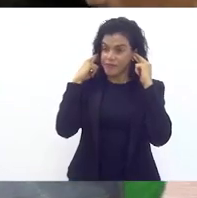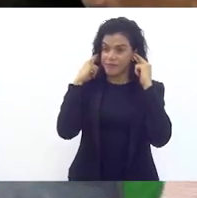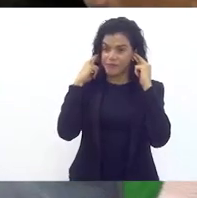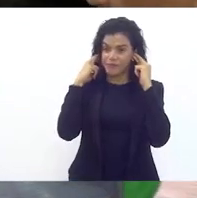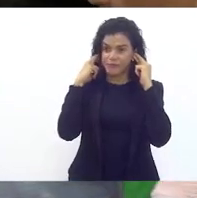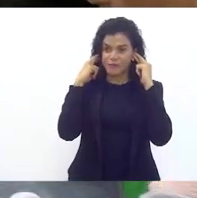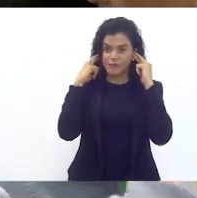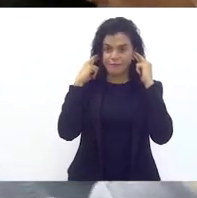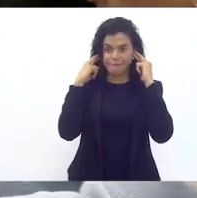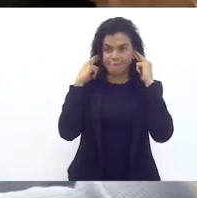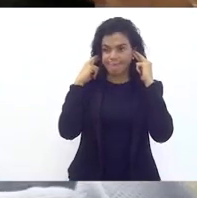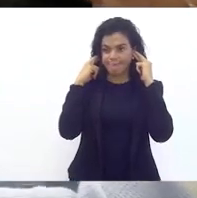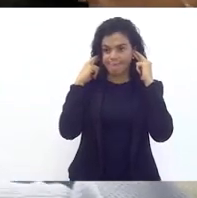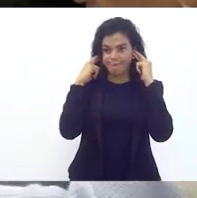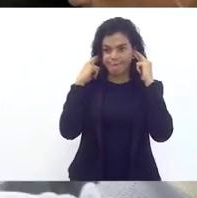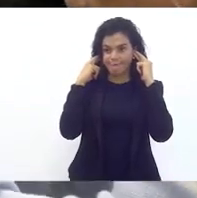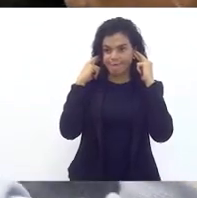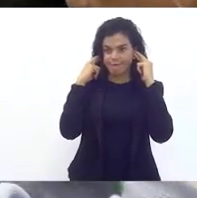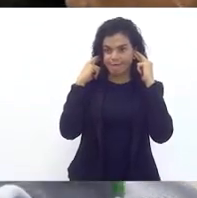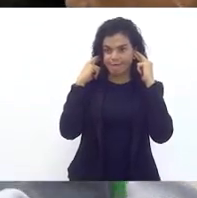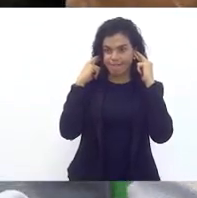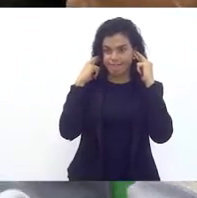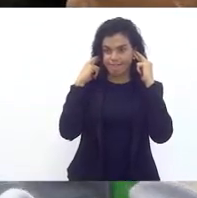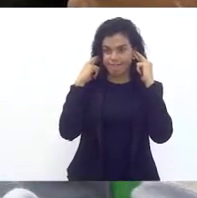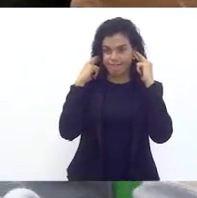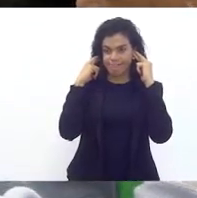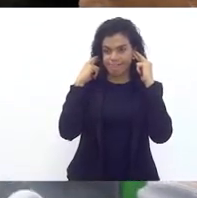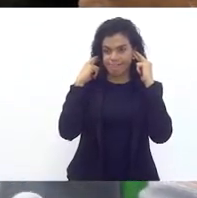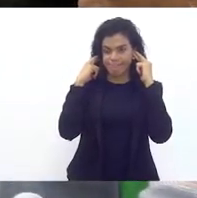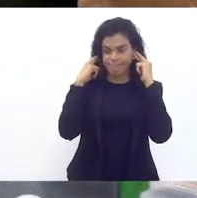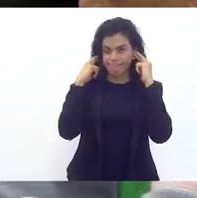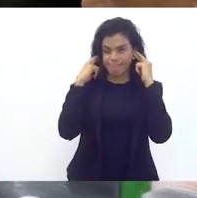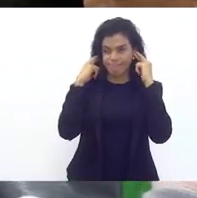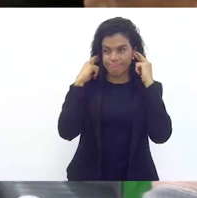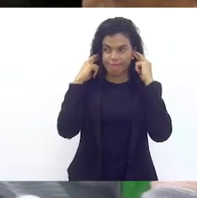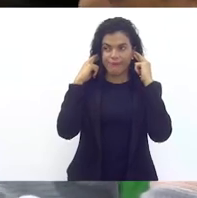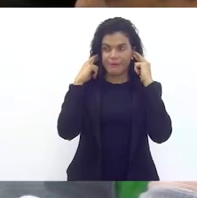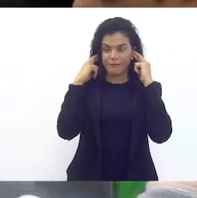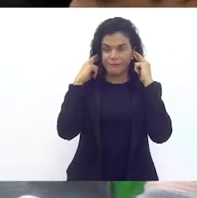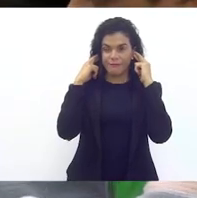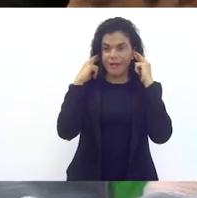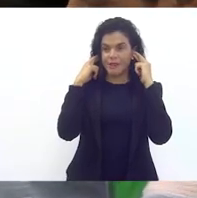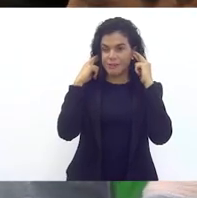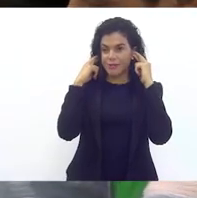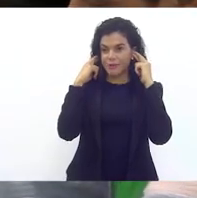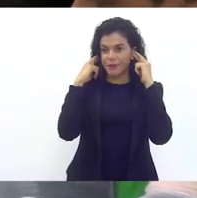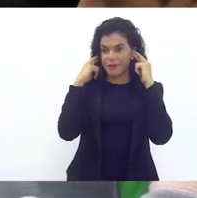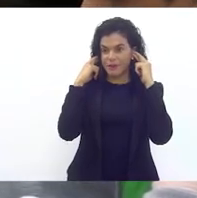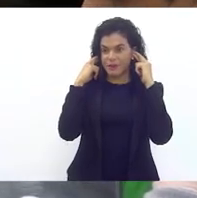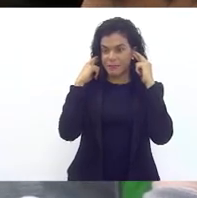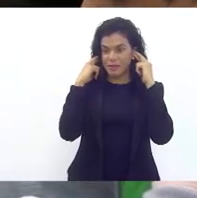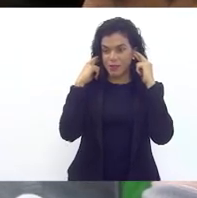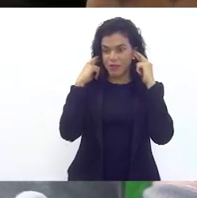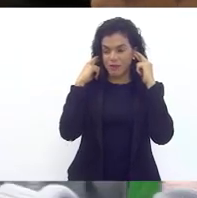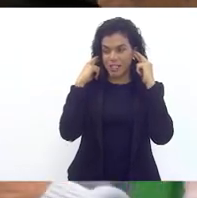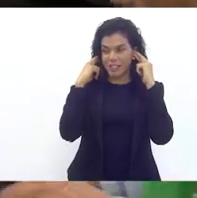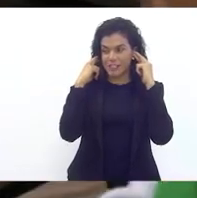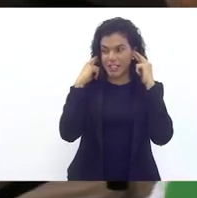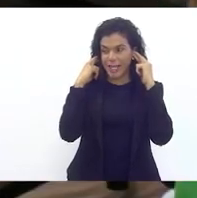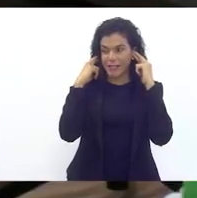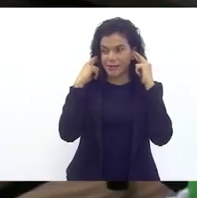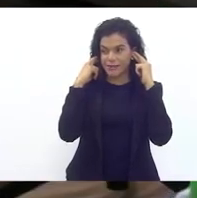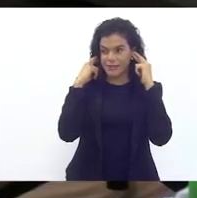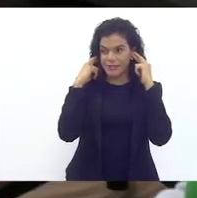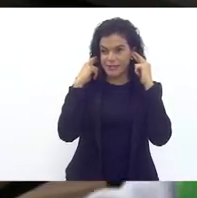é um pouco que importa. Importa que a gente saiba que os trabalhadores precisam ser reconhecidos para aquilo que fazem. A gente passou aí pela